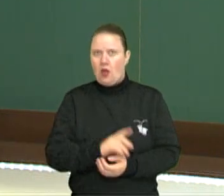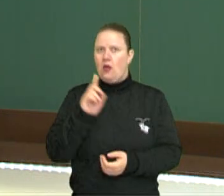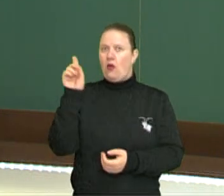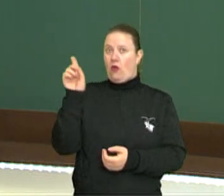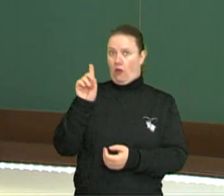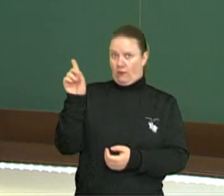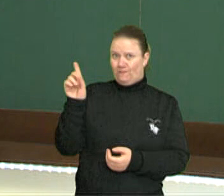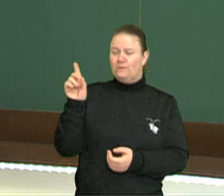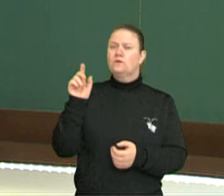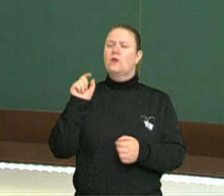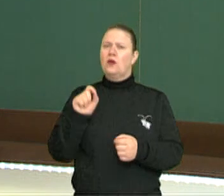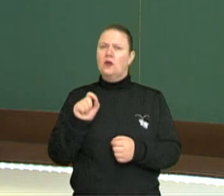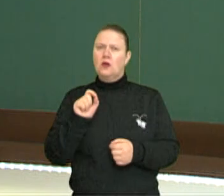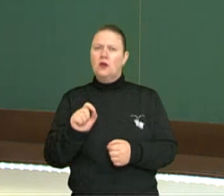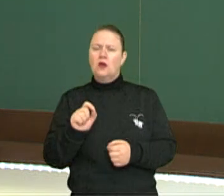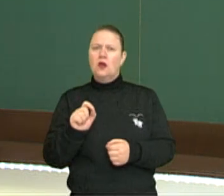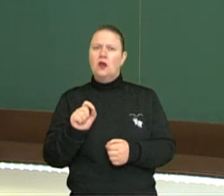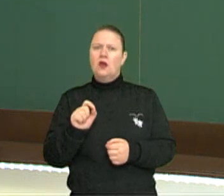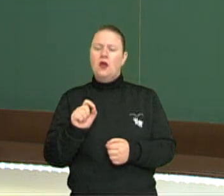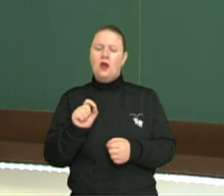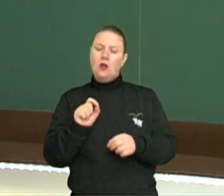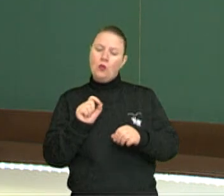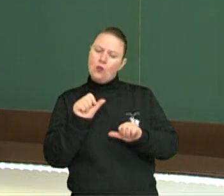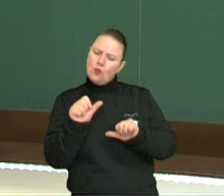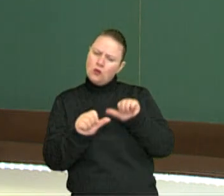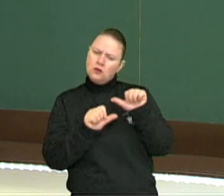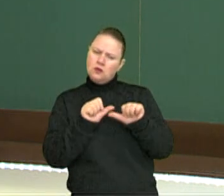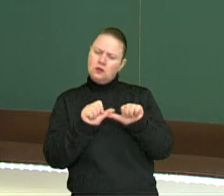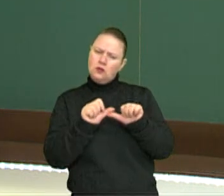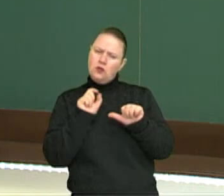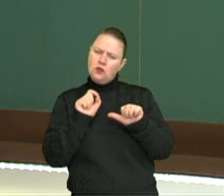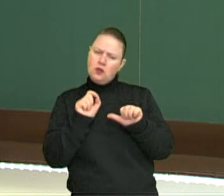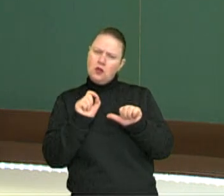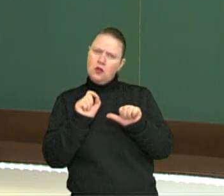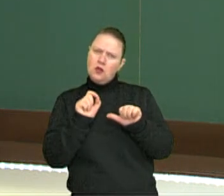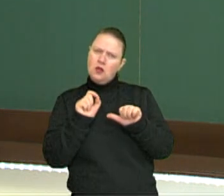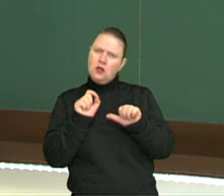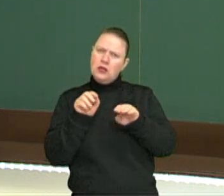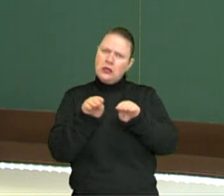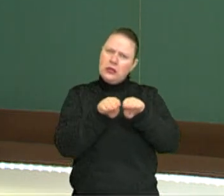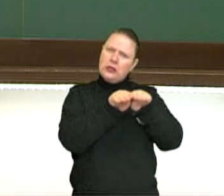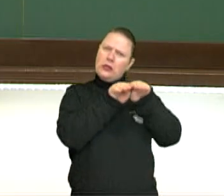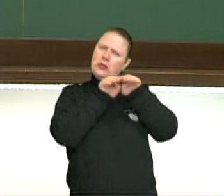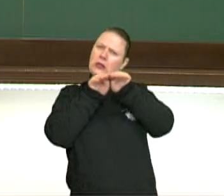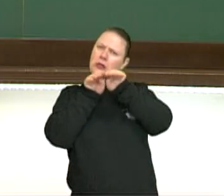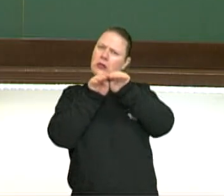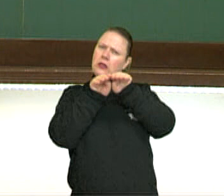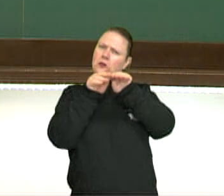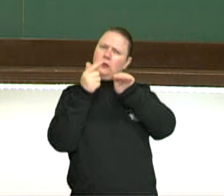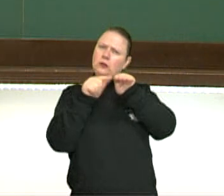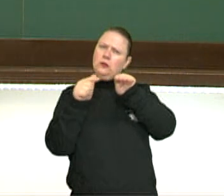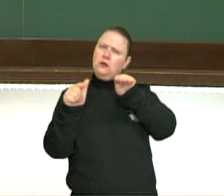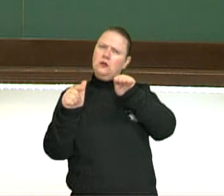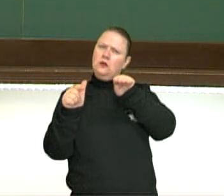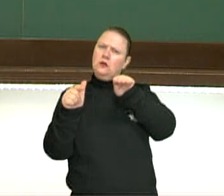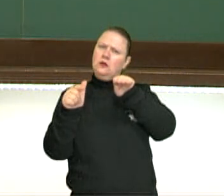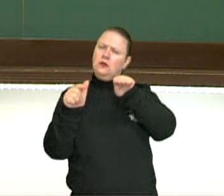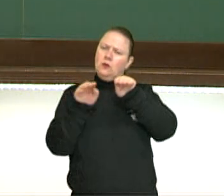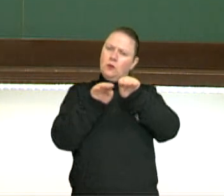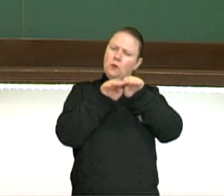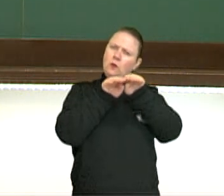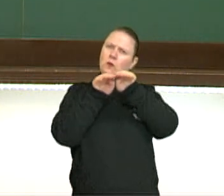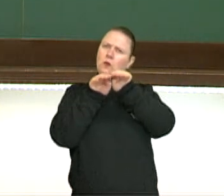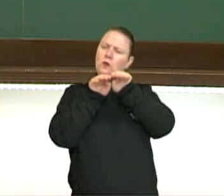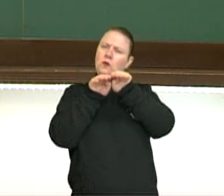situação de movimento, melhor dizendo, uma situação de equilíbrio. Como assim, professor? A gente falou aqui que a tendência